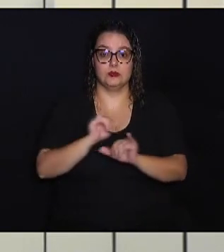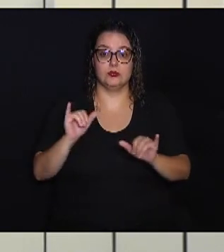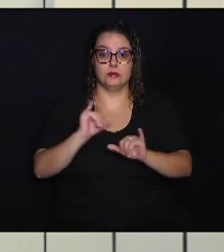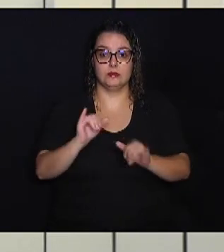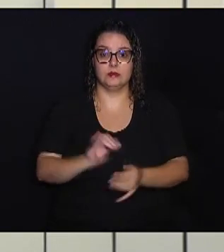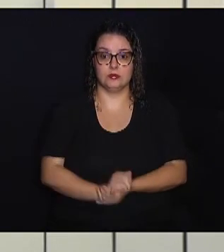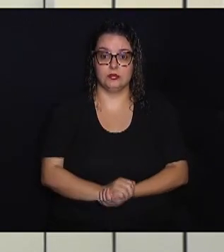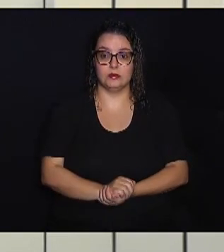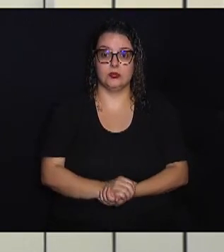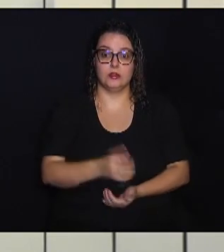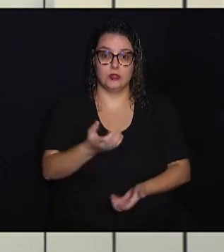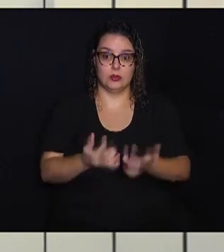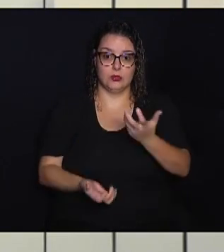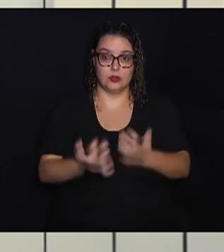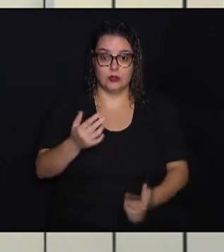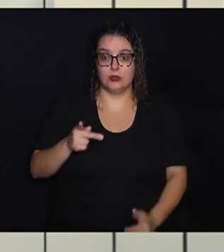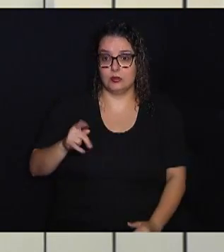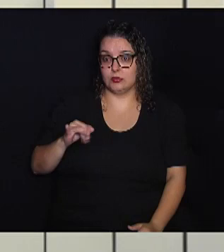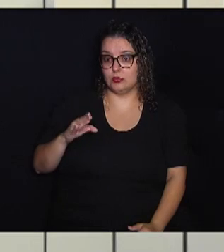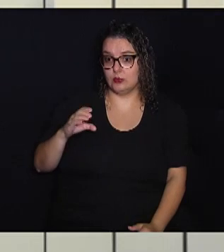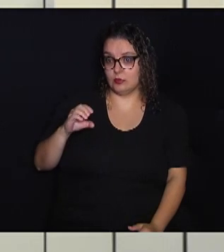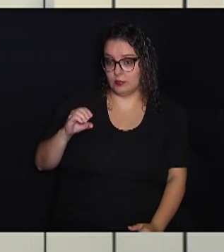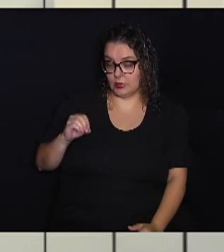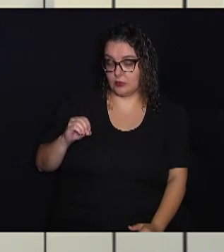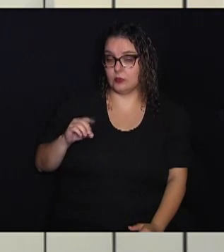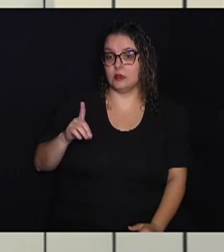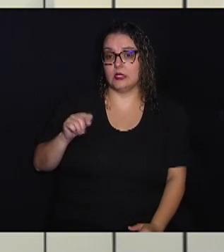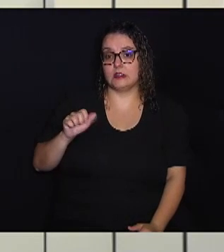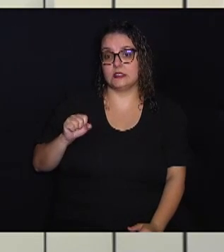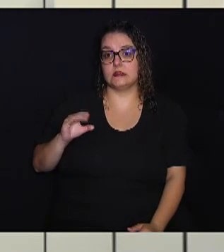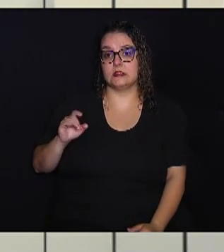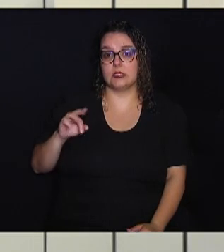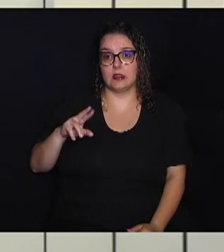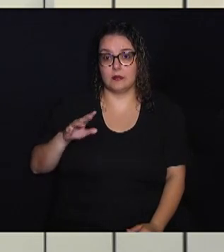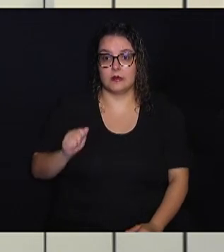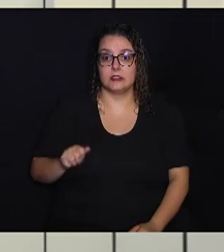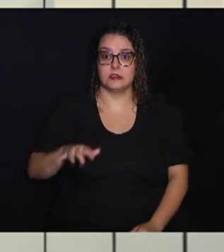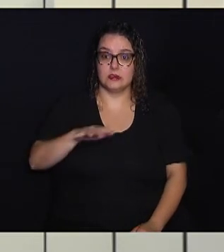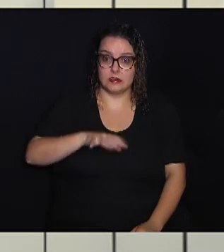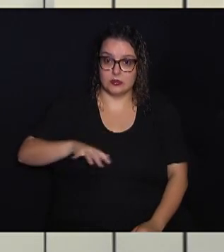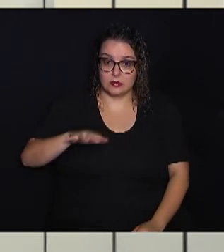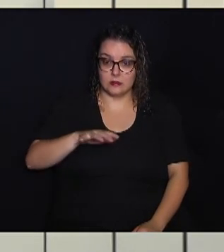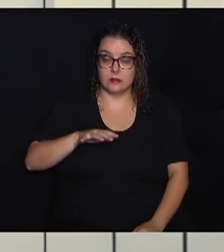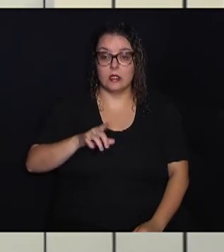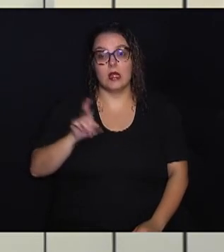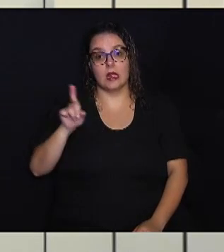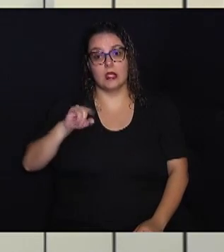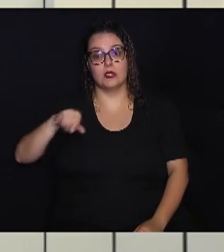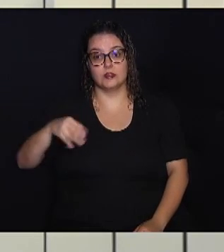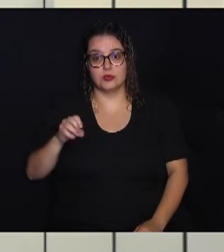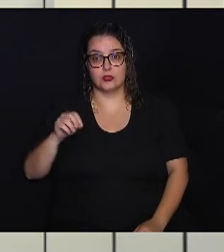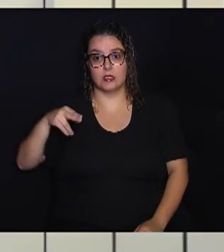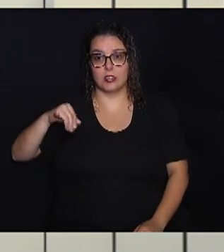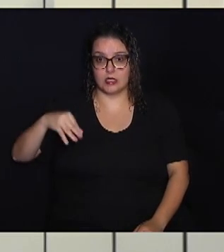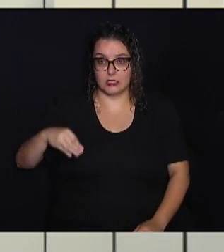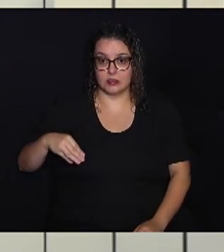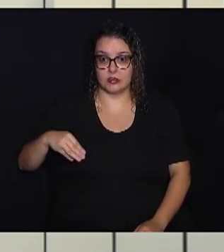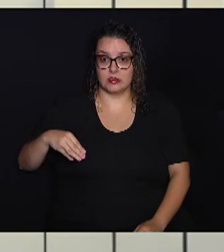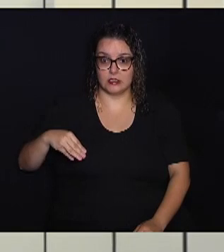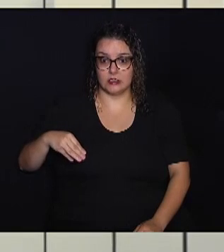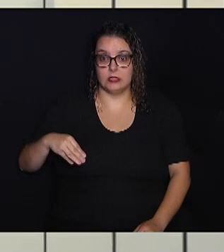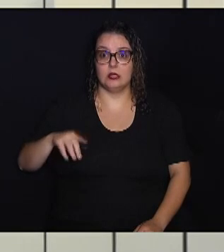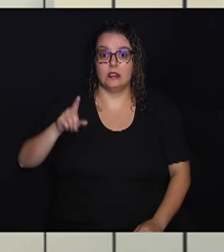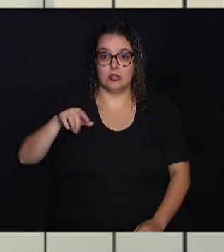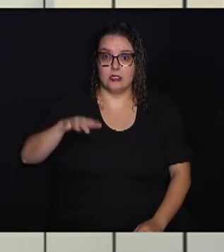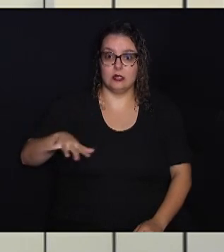do incêndio lá no Pico das Cabras. E a região do Pico das Cabras, localizada em Joaquim Egídio, no distrito aqui, que é um